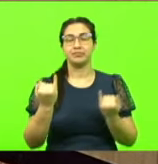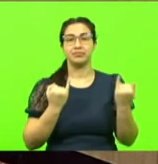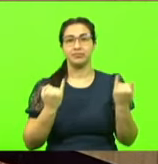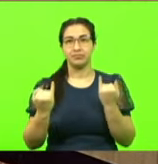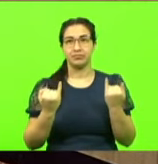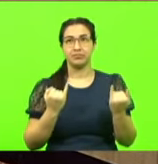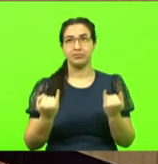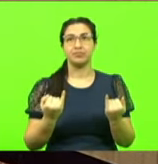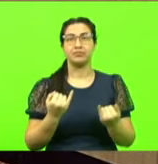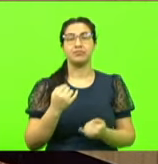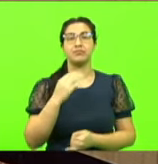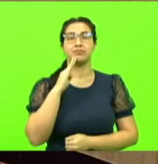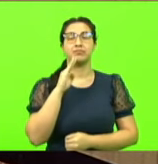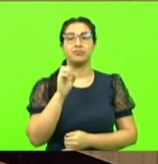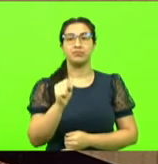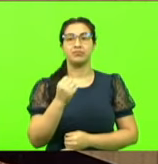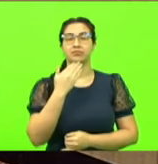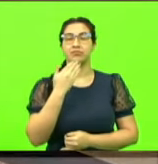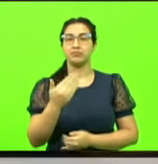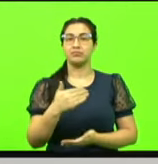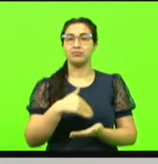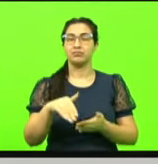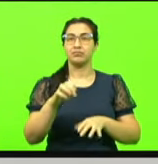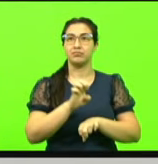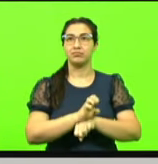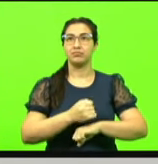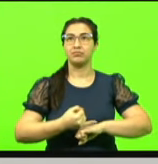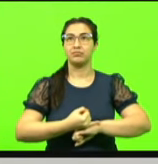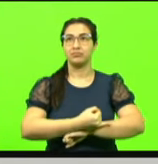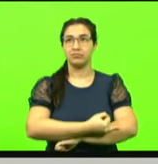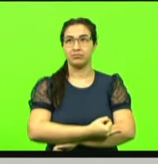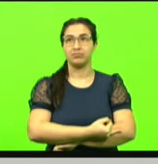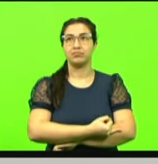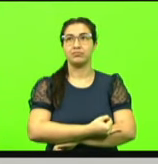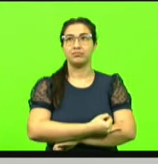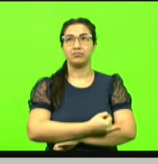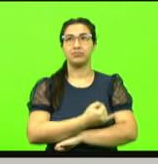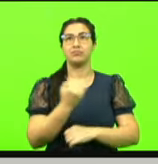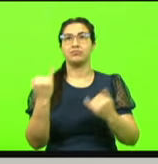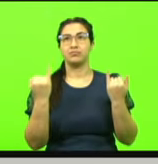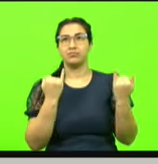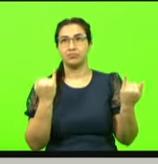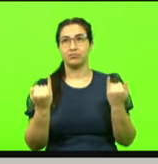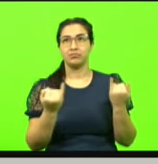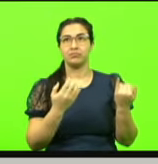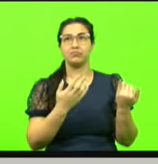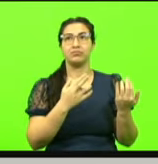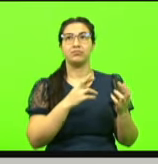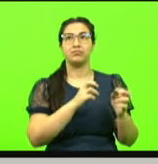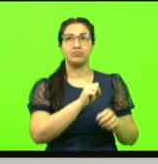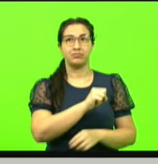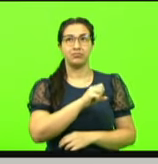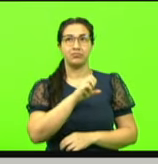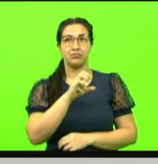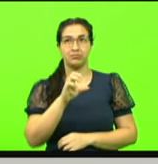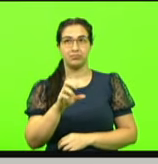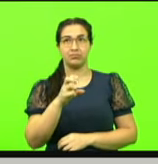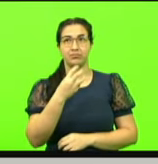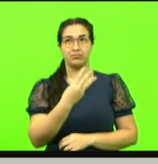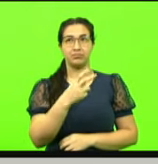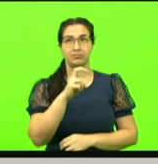603, autor deputado Bruno Souza, solicitando ao secretário de Estado da Infraestrutura e Mobilidade informações acerca do projeto de pavimentação asfáltica da